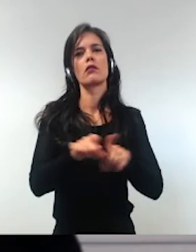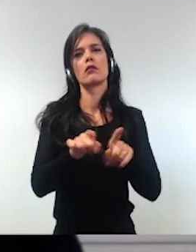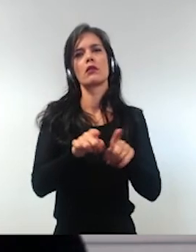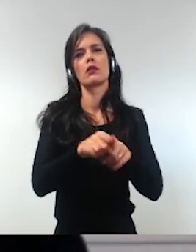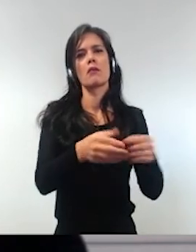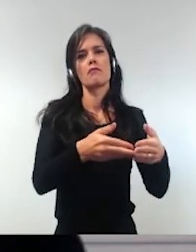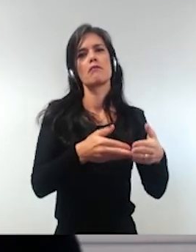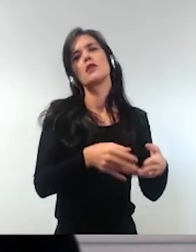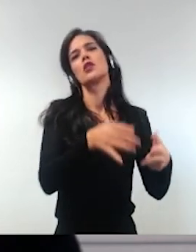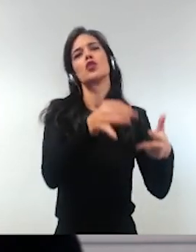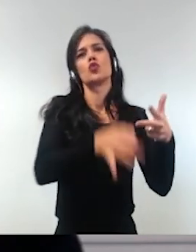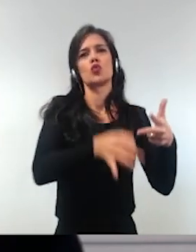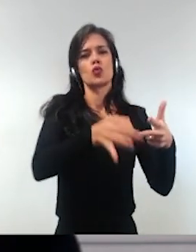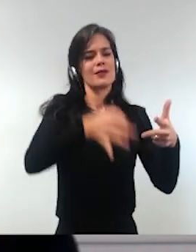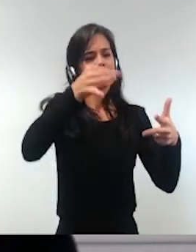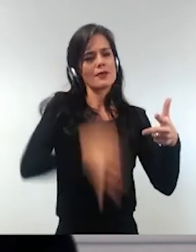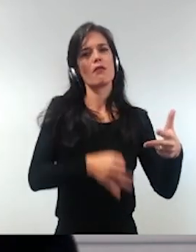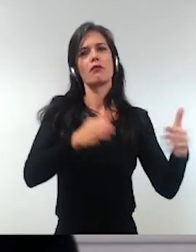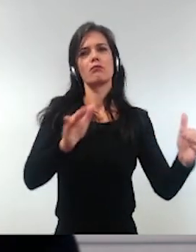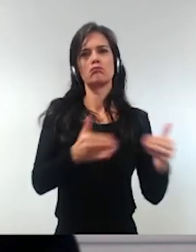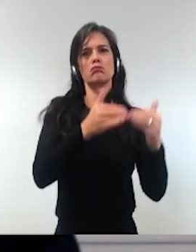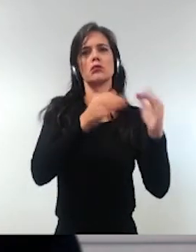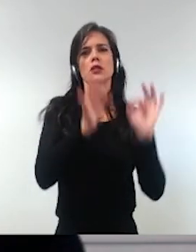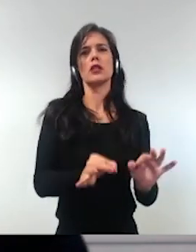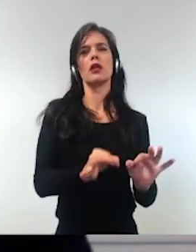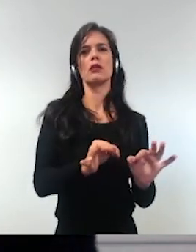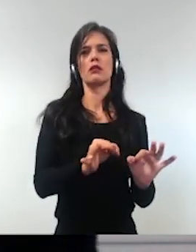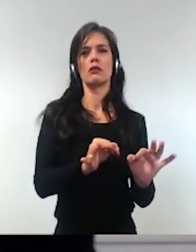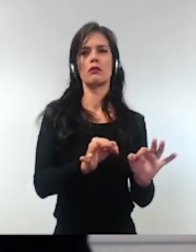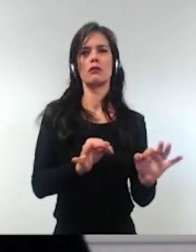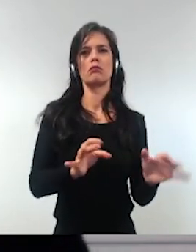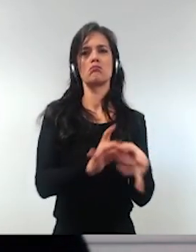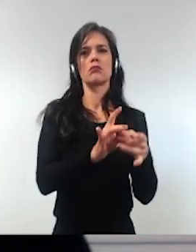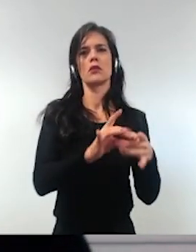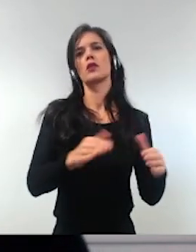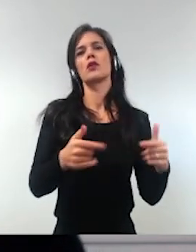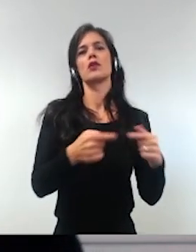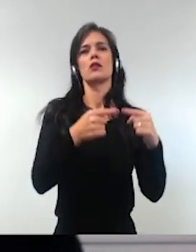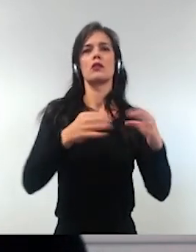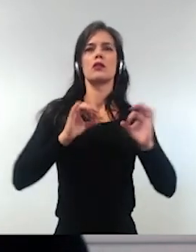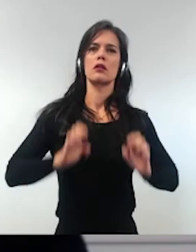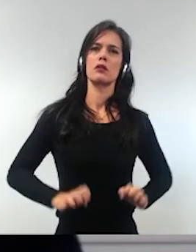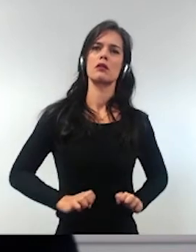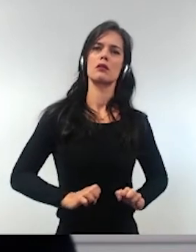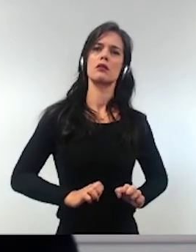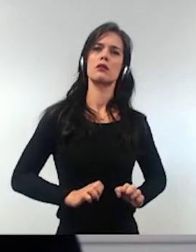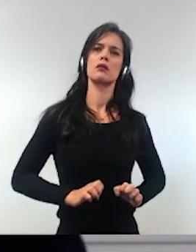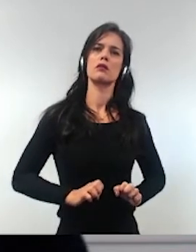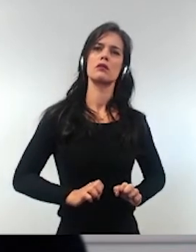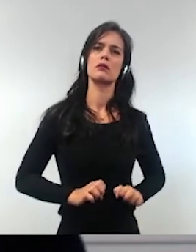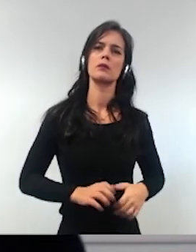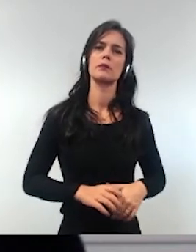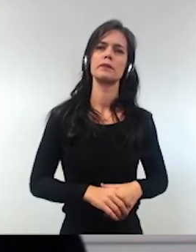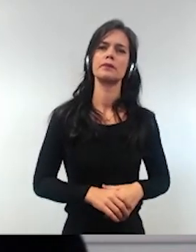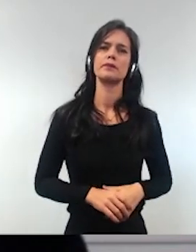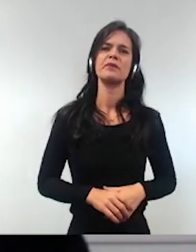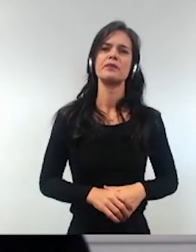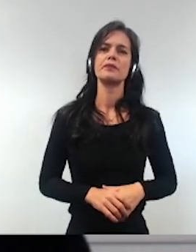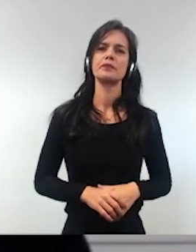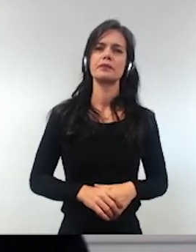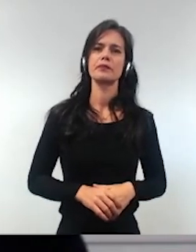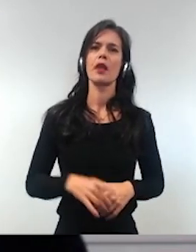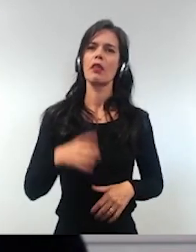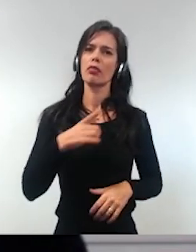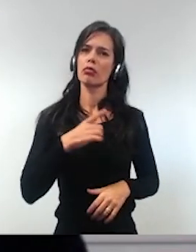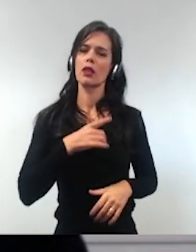judiciário correto, um poder judiciário adequado, um poder judiciário vinculado com a ética, com respeito, com a dignidade da cidadania. Tem feito